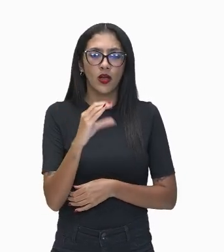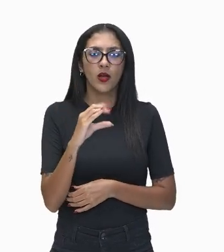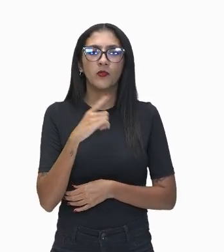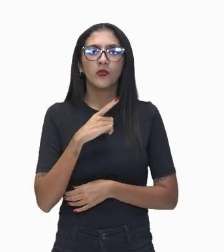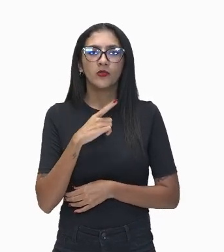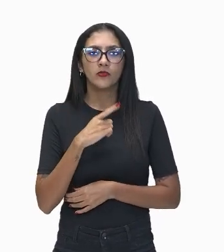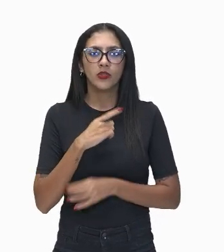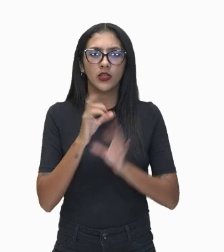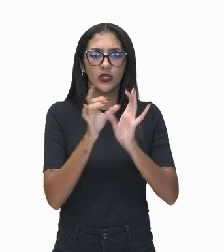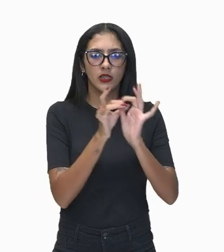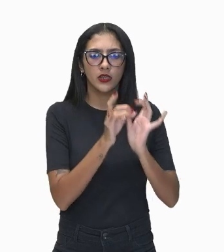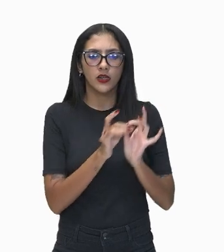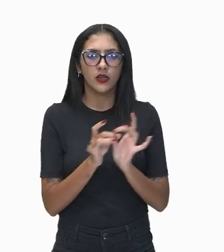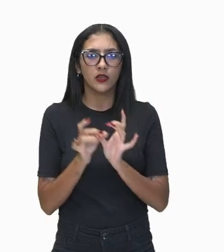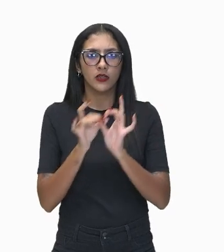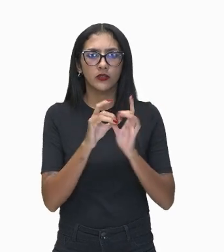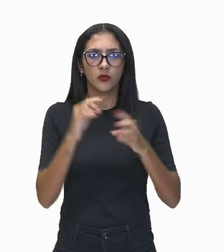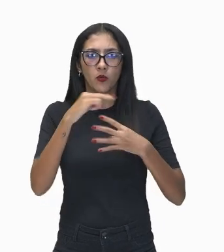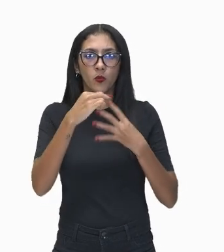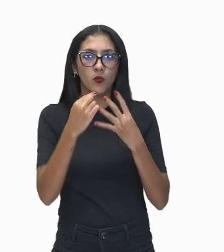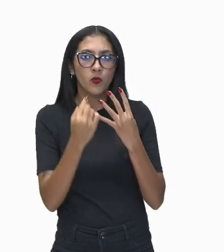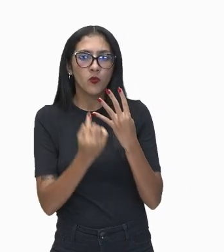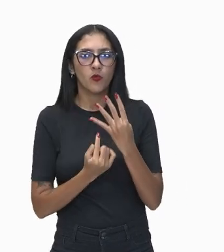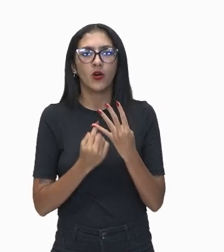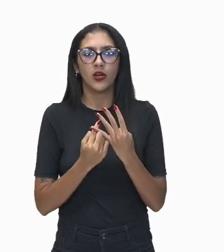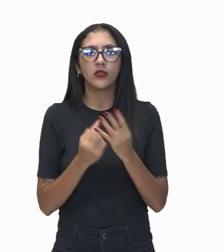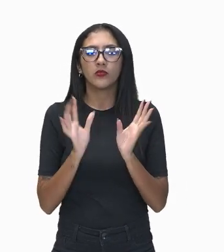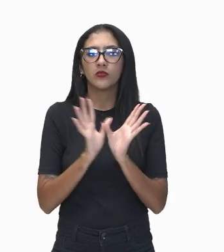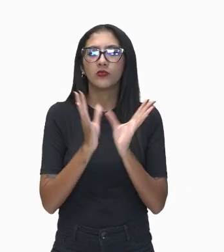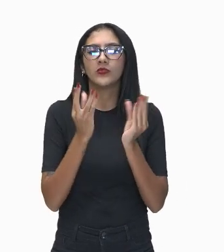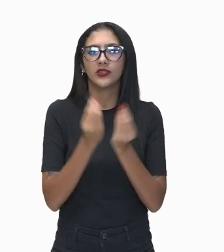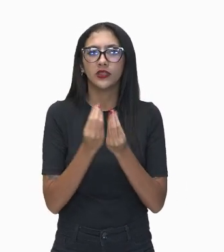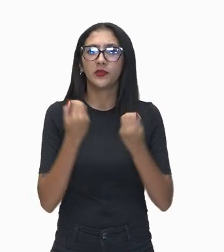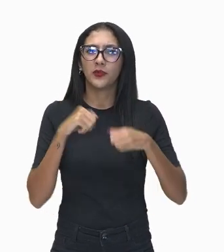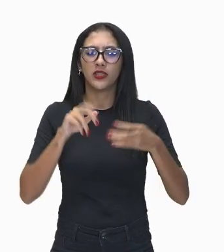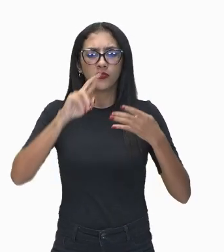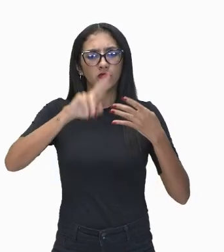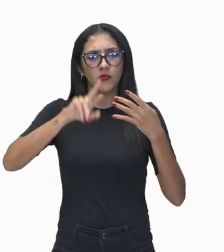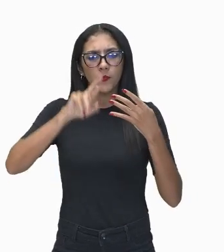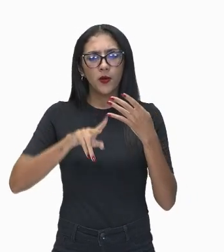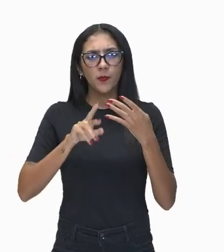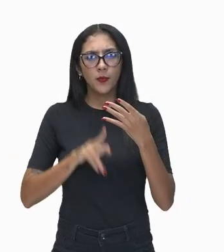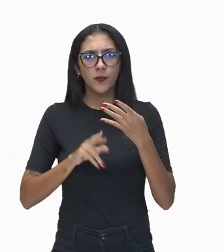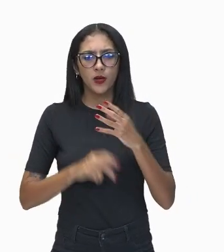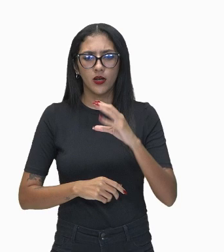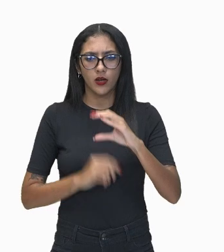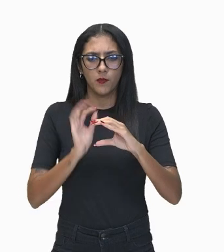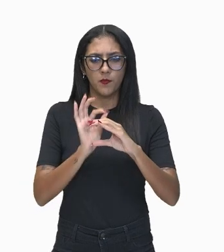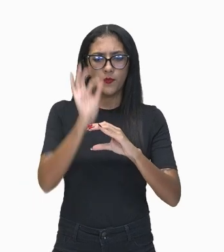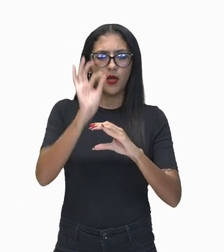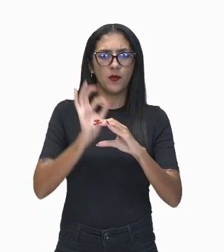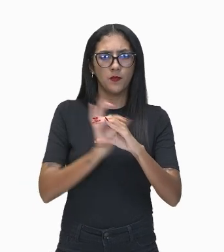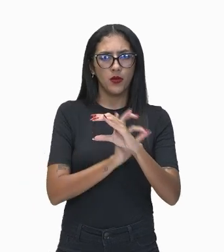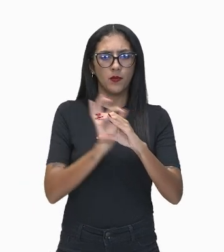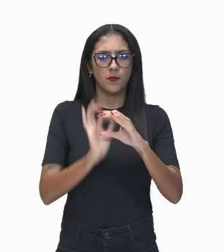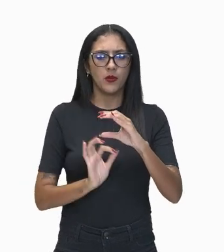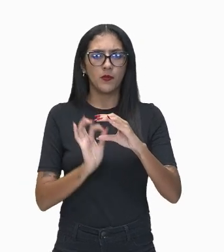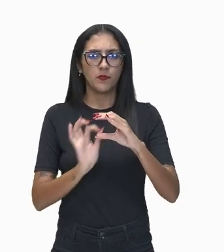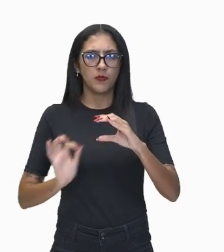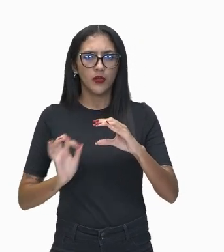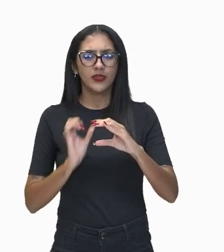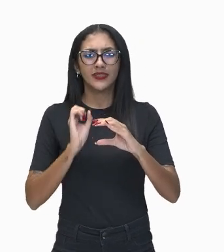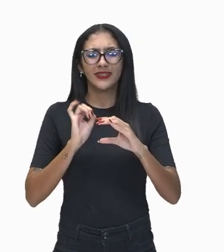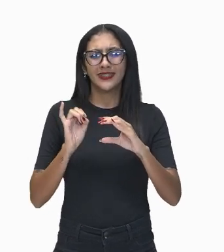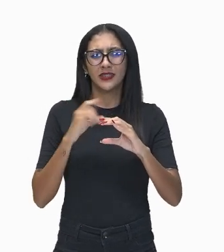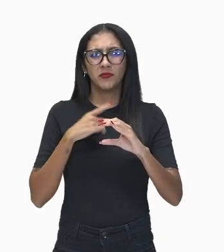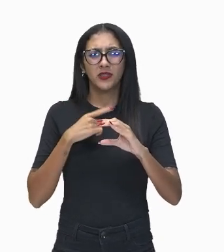ligantes diferentes. Os 4 ligantes, eles têm que ser diferentes para acontecer a isomeria óptica. Se 2 forem iguais,